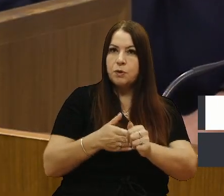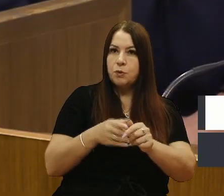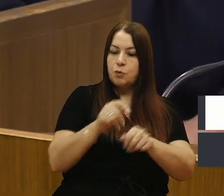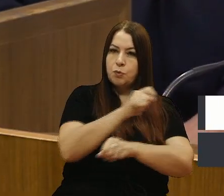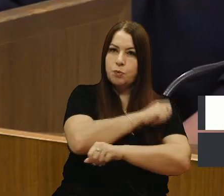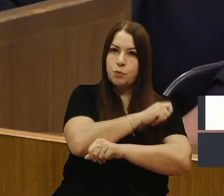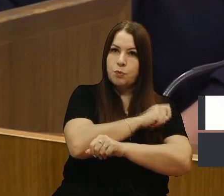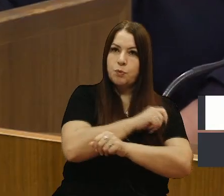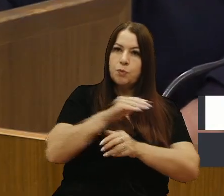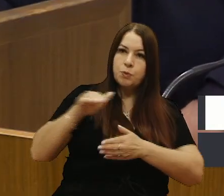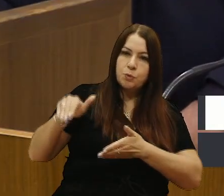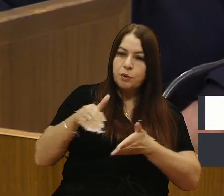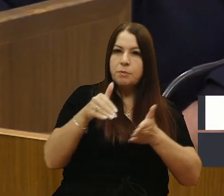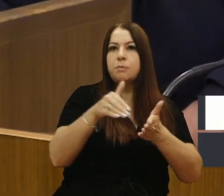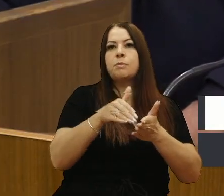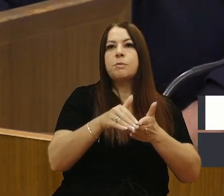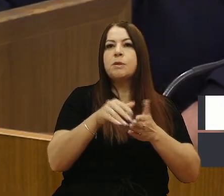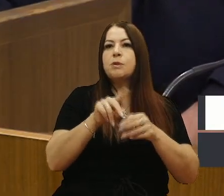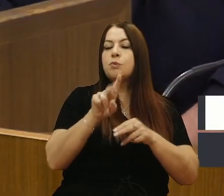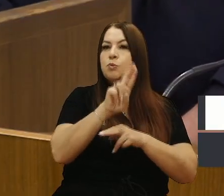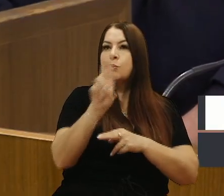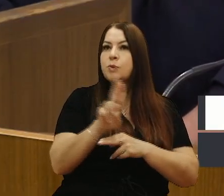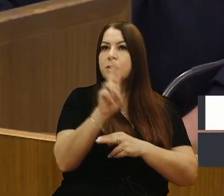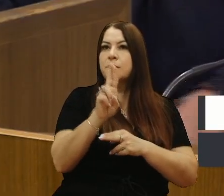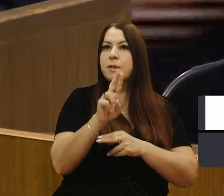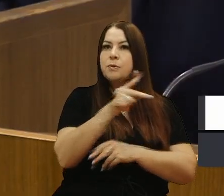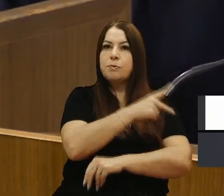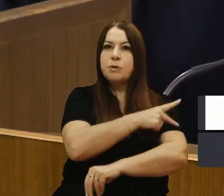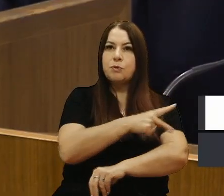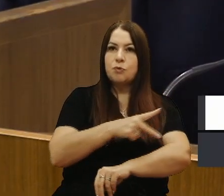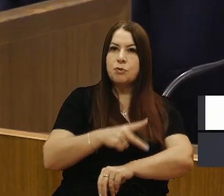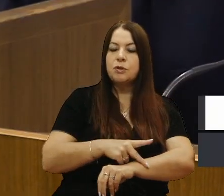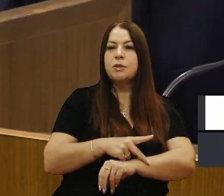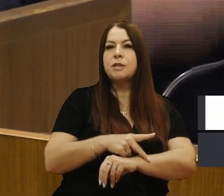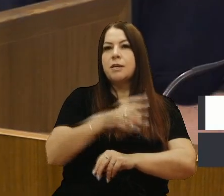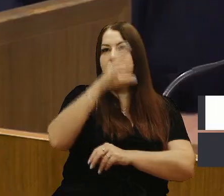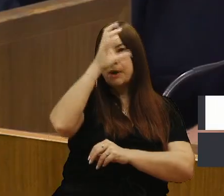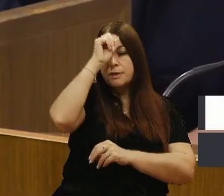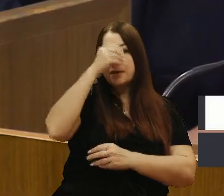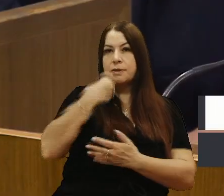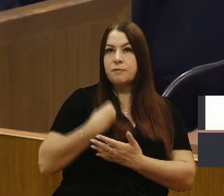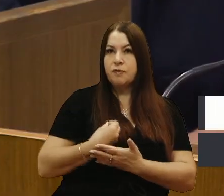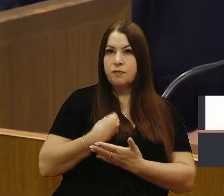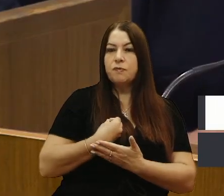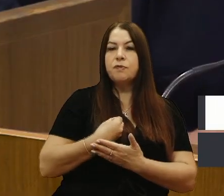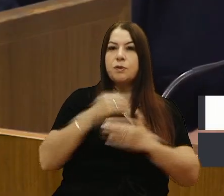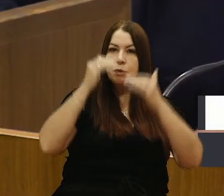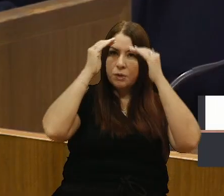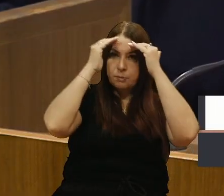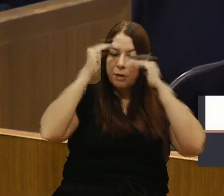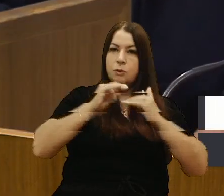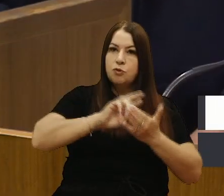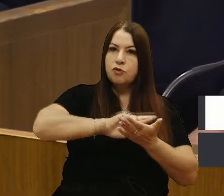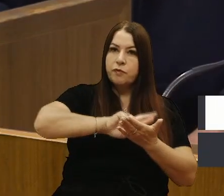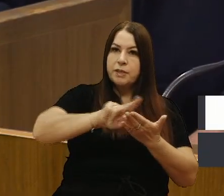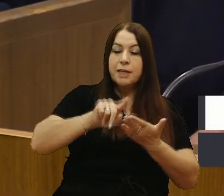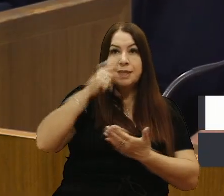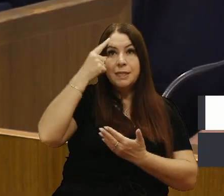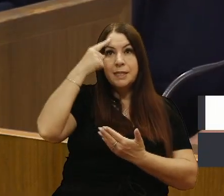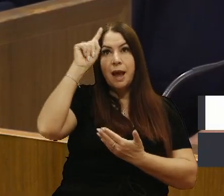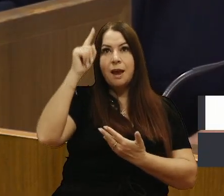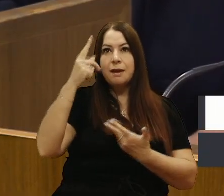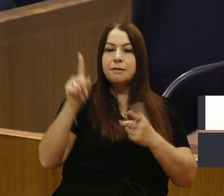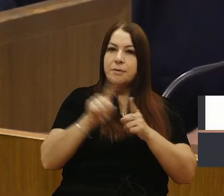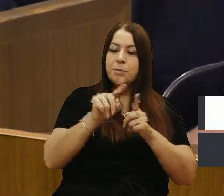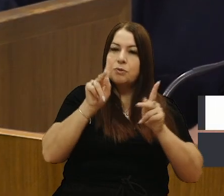em sua caminhada, com a utilização de pedagogias de aprendizagem ativa e o respeito à diversidade de ideias e